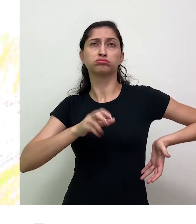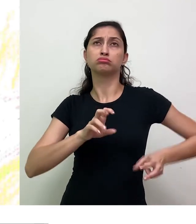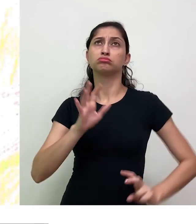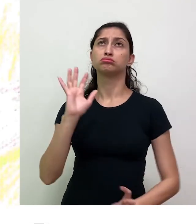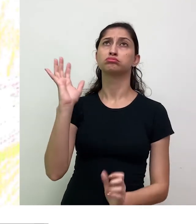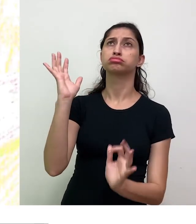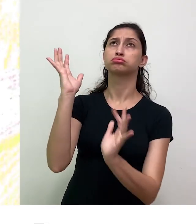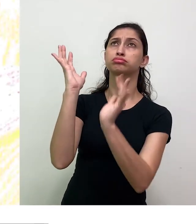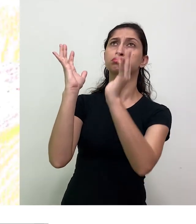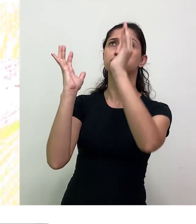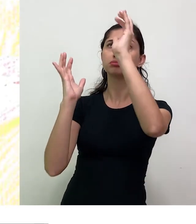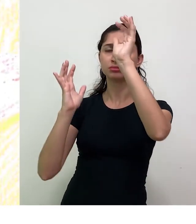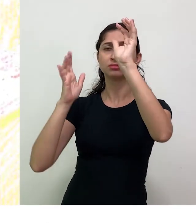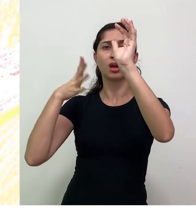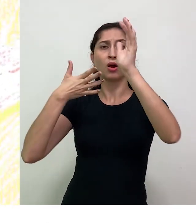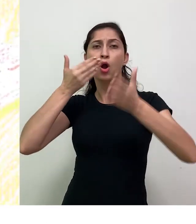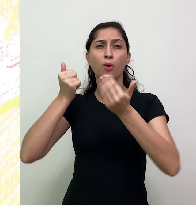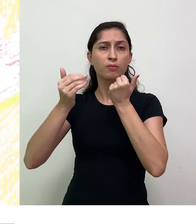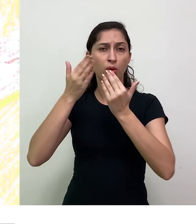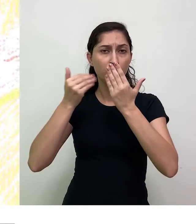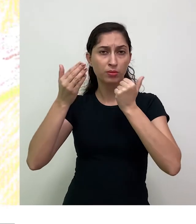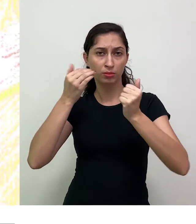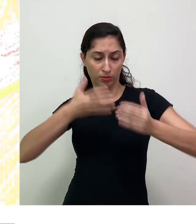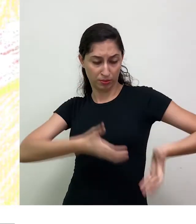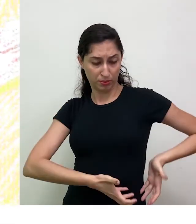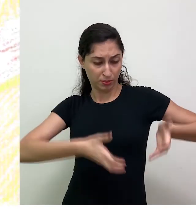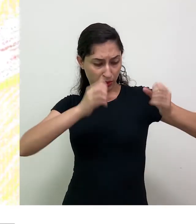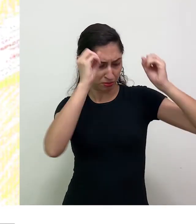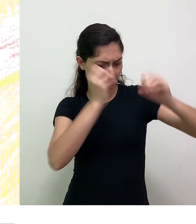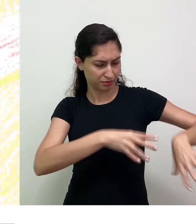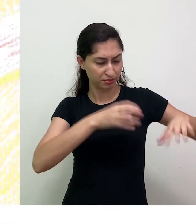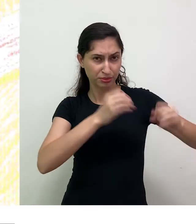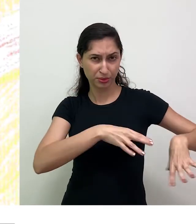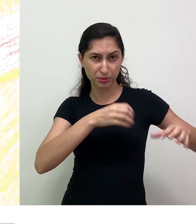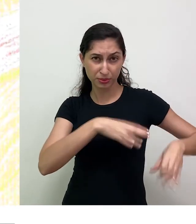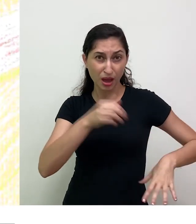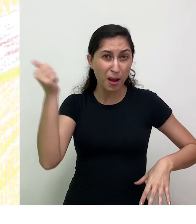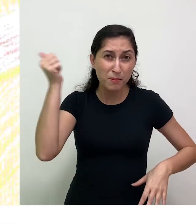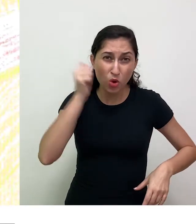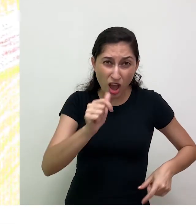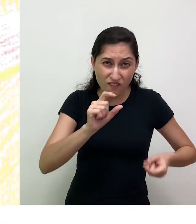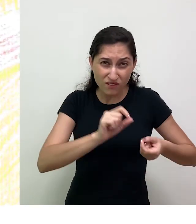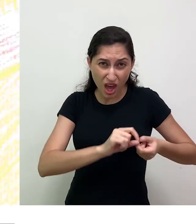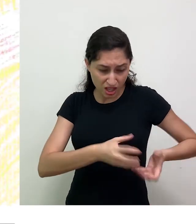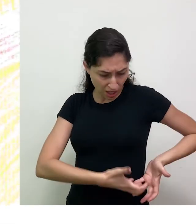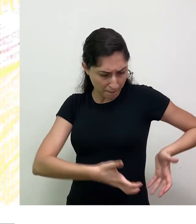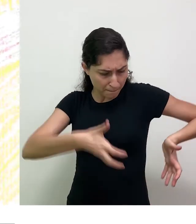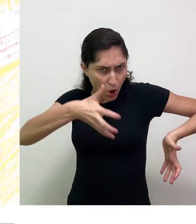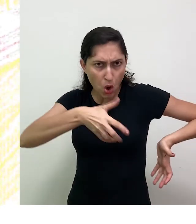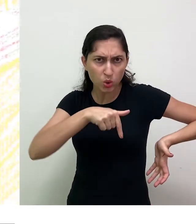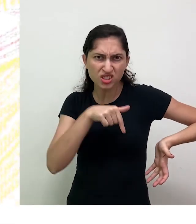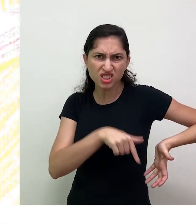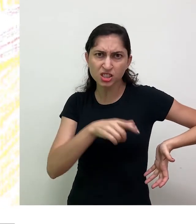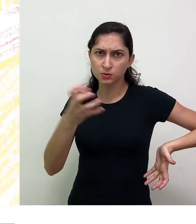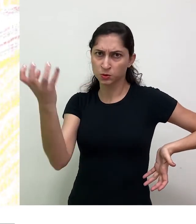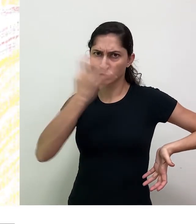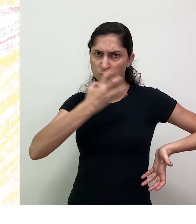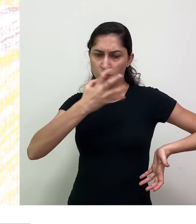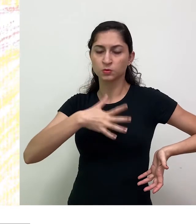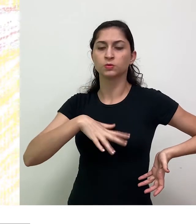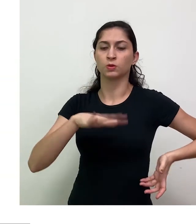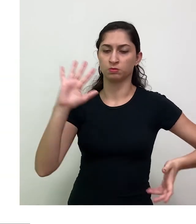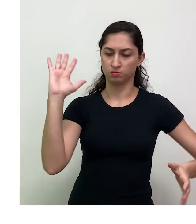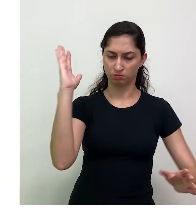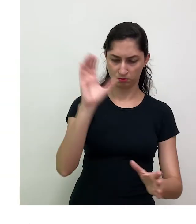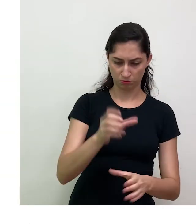tudo e jogaram as bolsas fora. A dona das bolsas ficou com raiva e cortou o cipó por onde eles subiram.